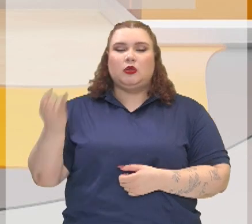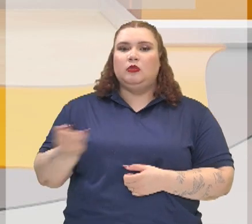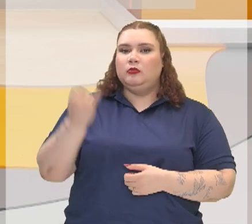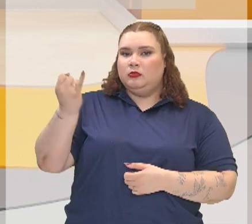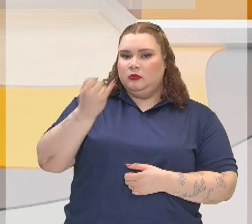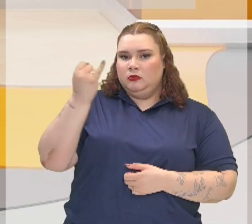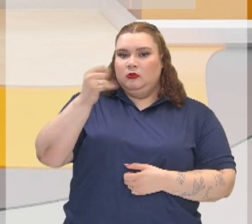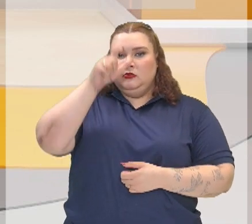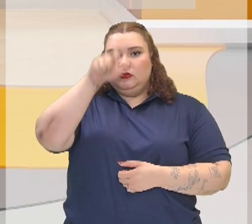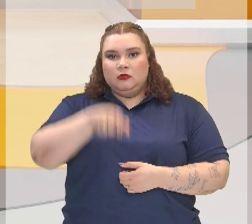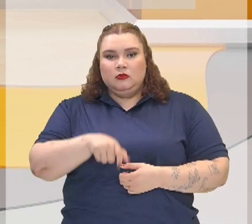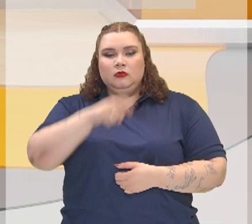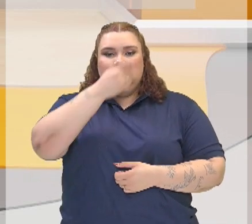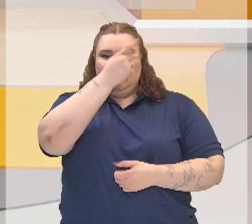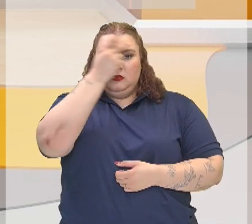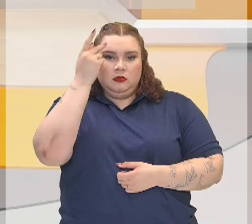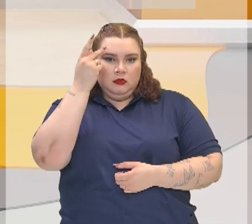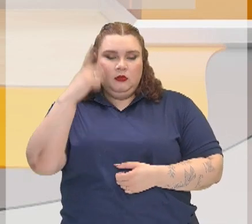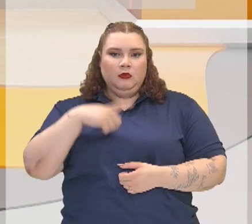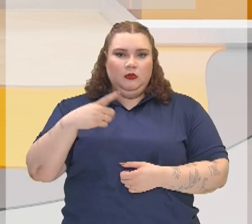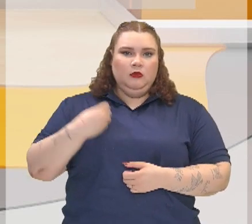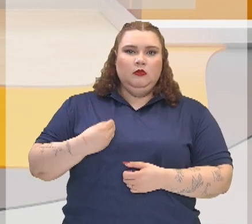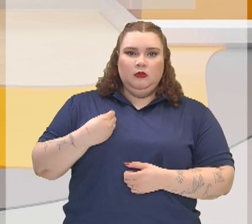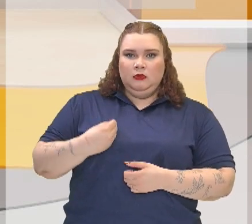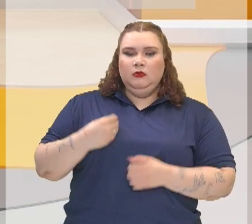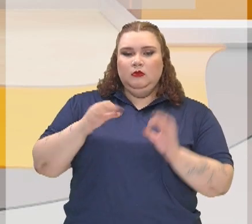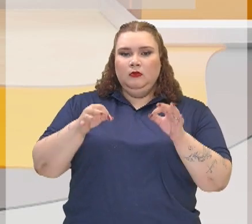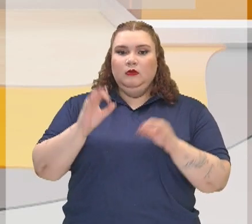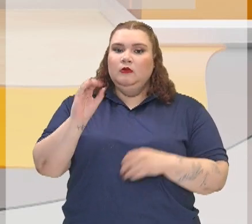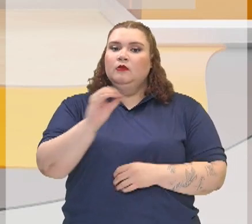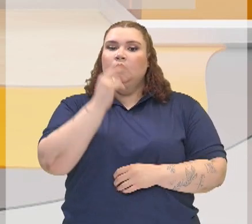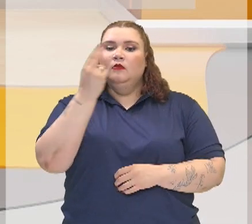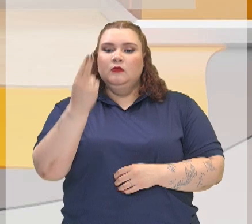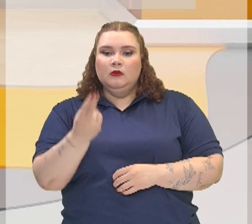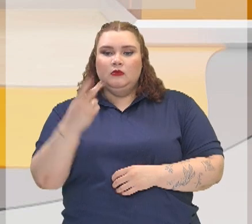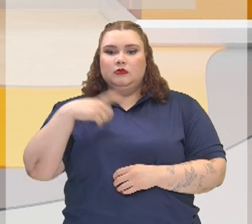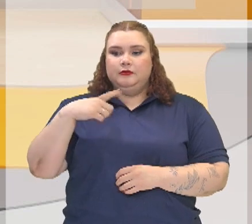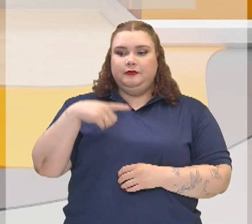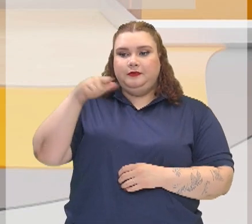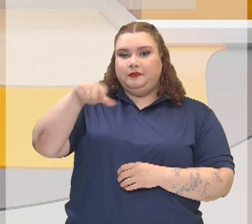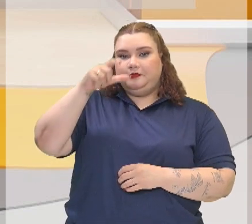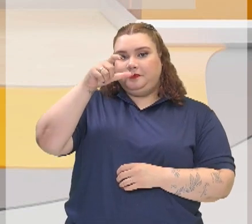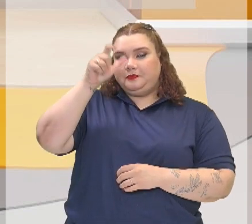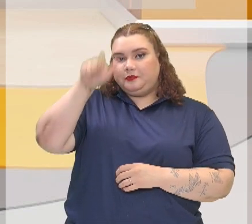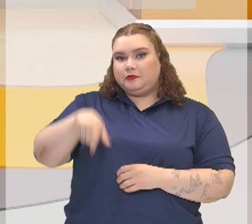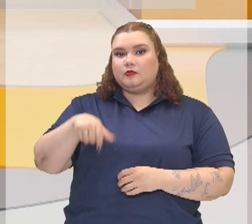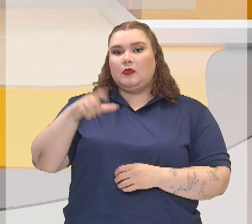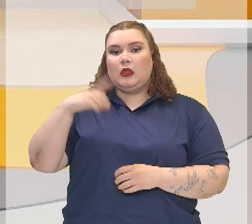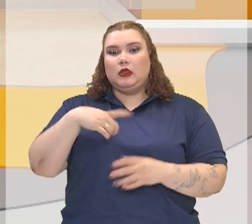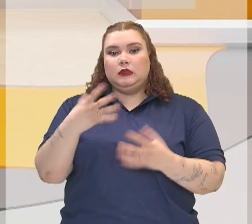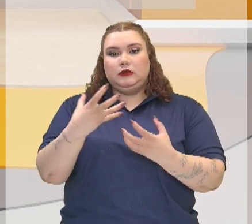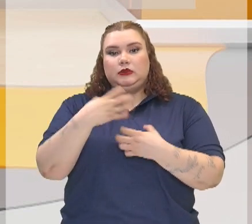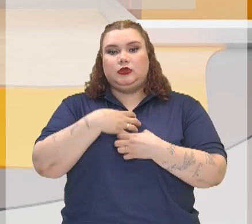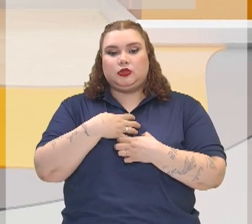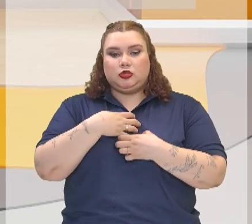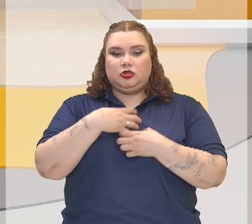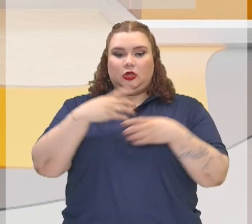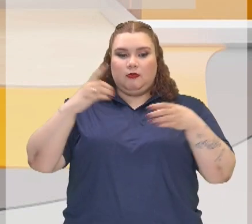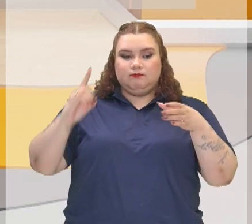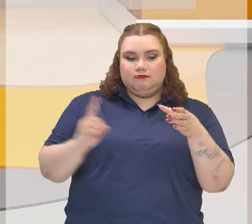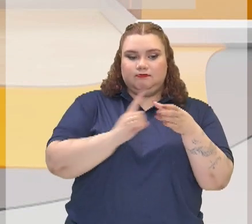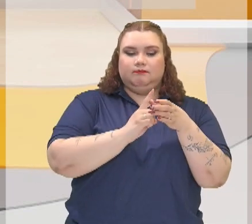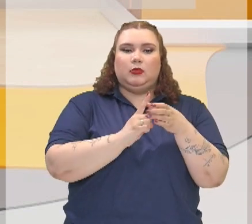para aquela pessoa, ou daquilo que faz você se sentir da sua